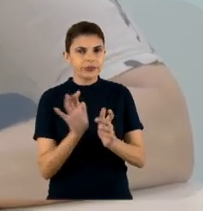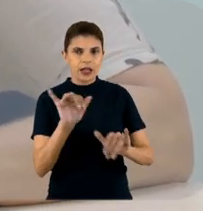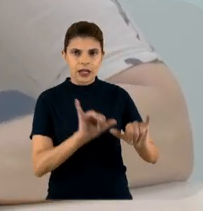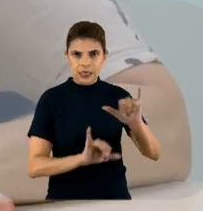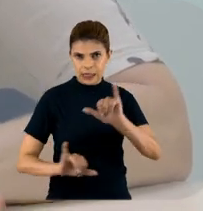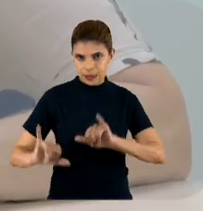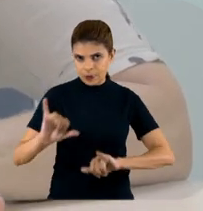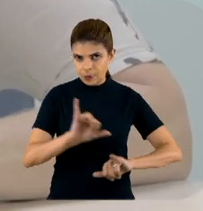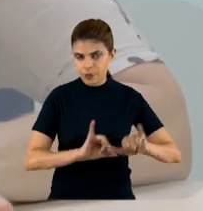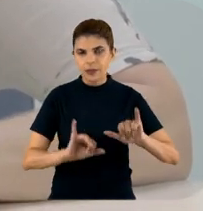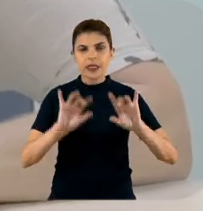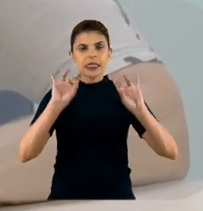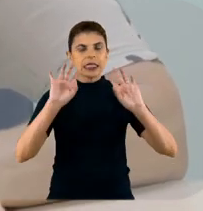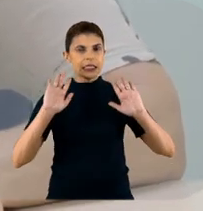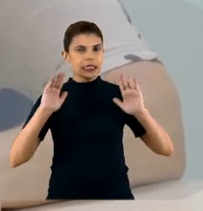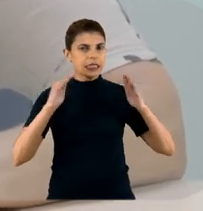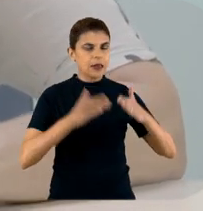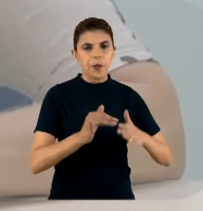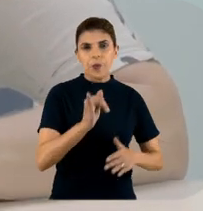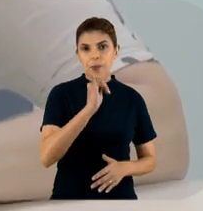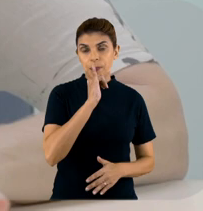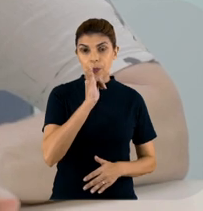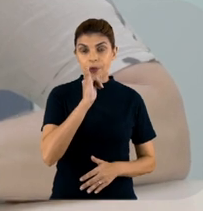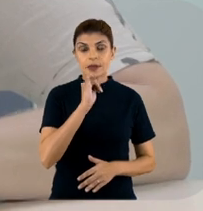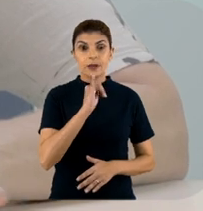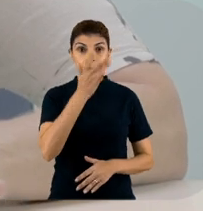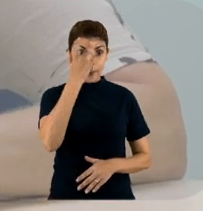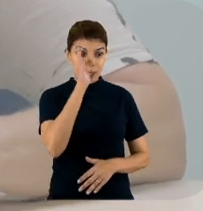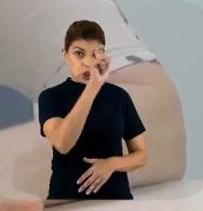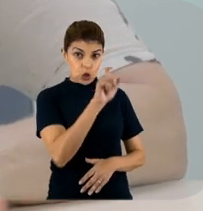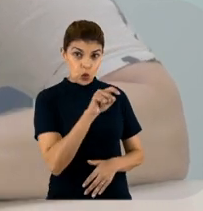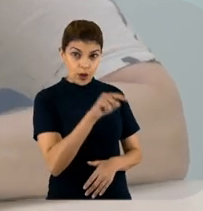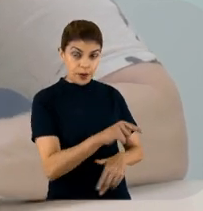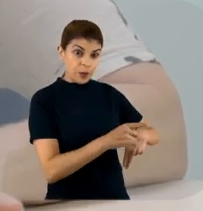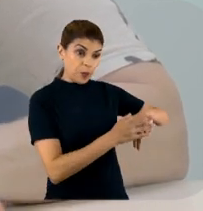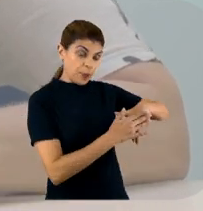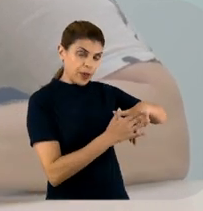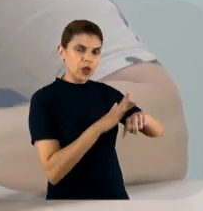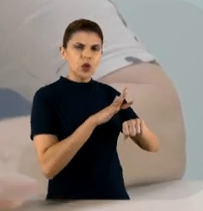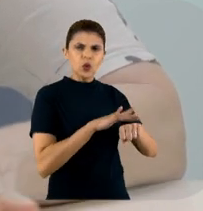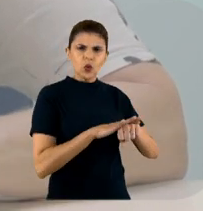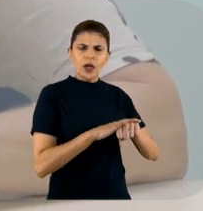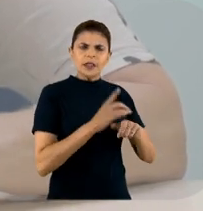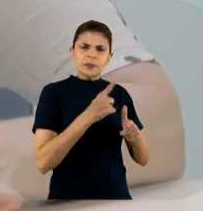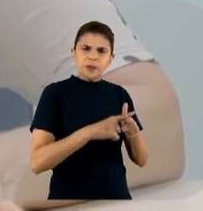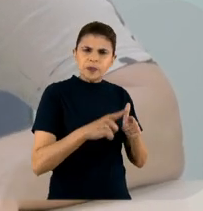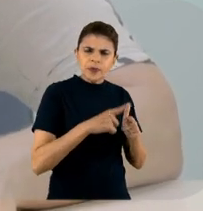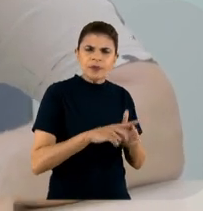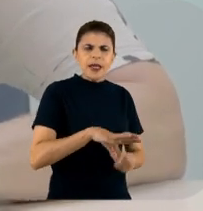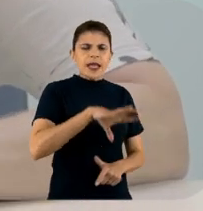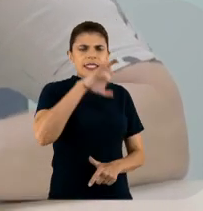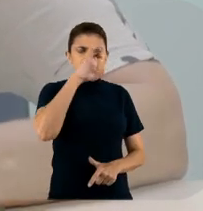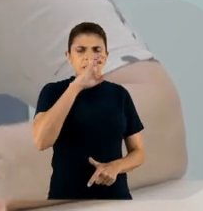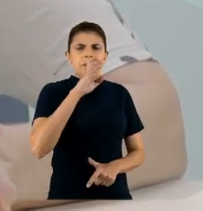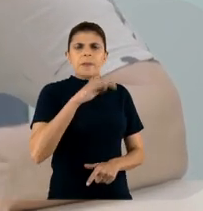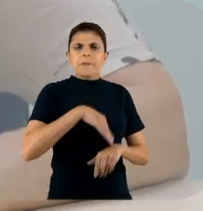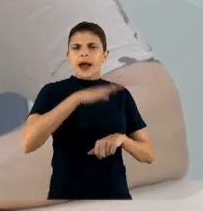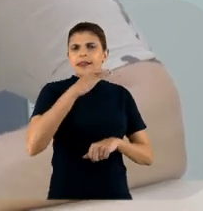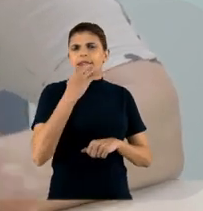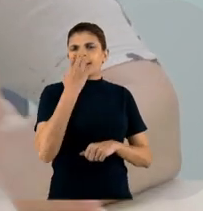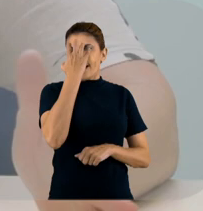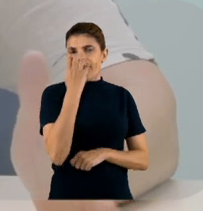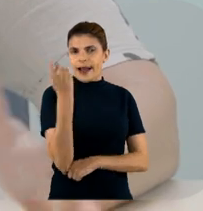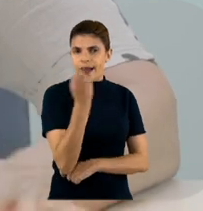eh mais inespecíficos que você faria por exemplo na presença de um doente que tá com quadro respiratório mais grave que você suspeita de uma pneumonia você